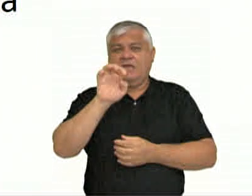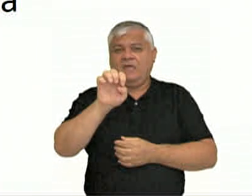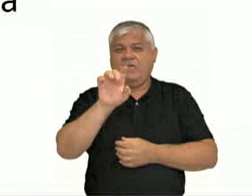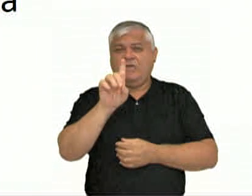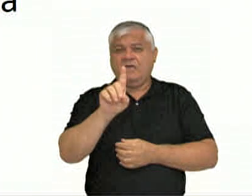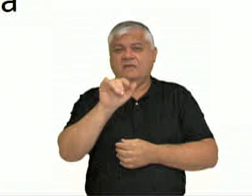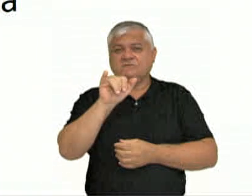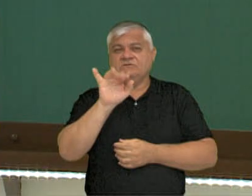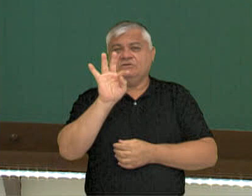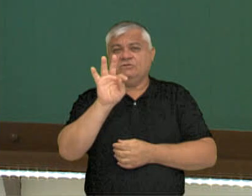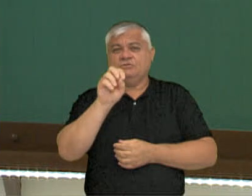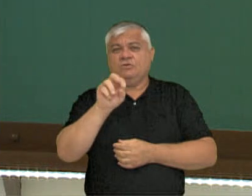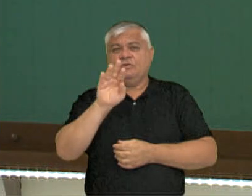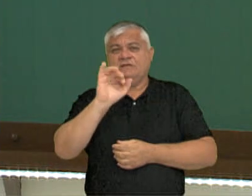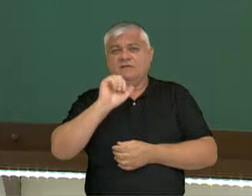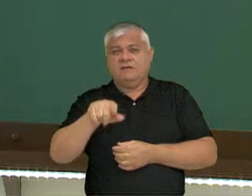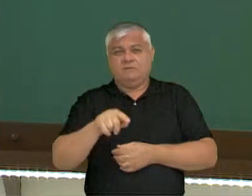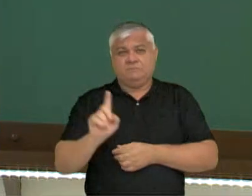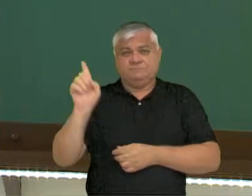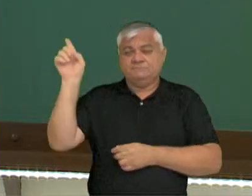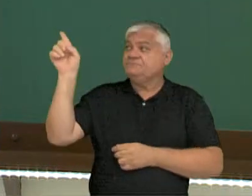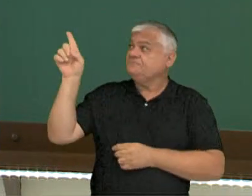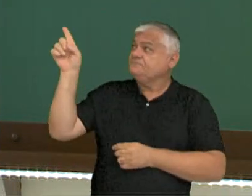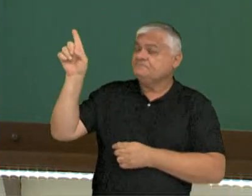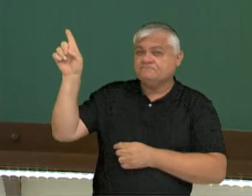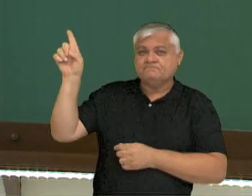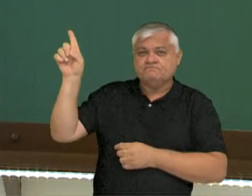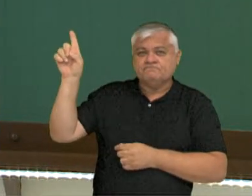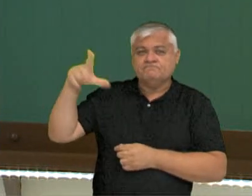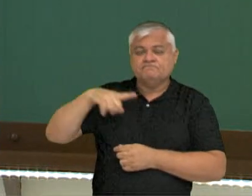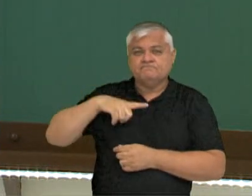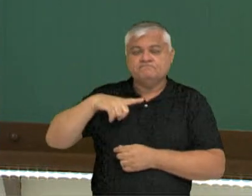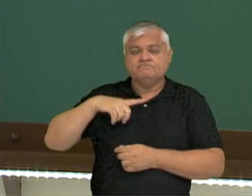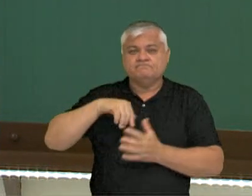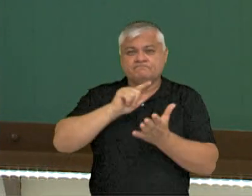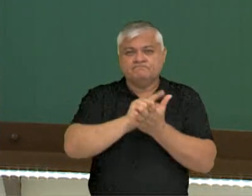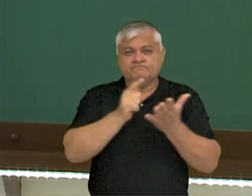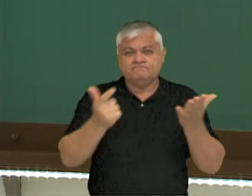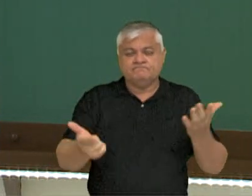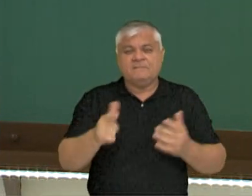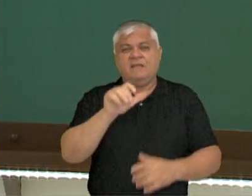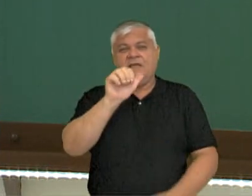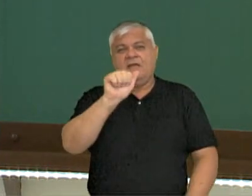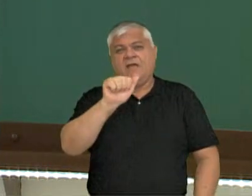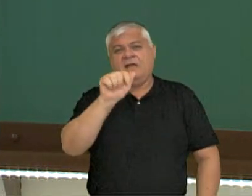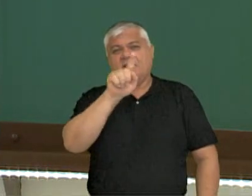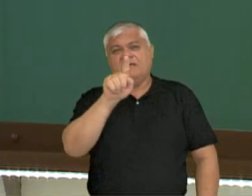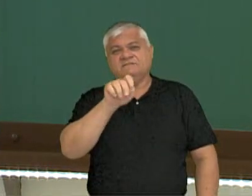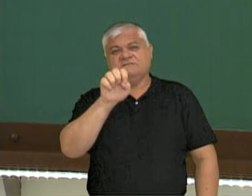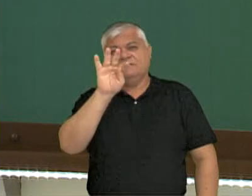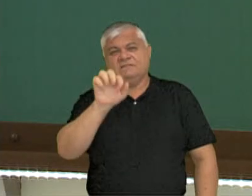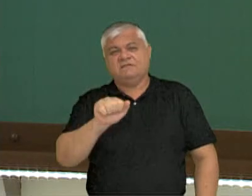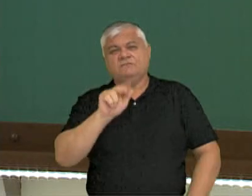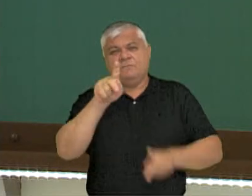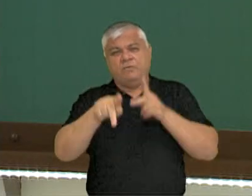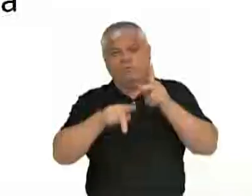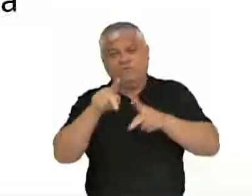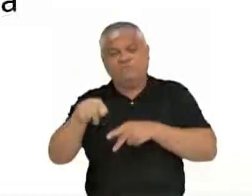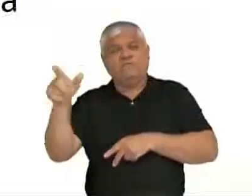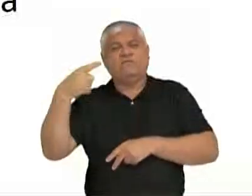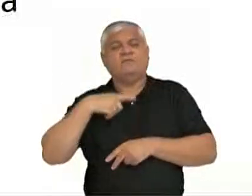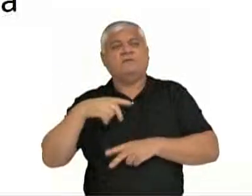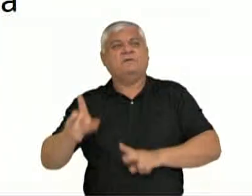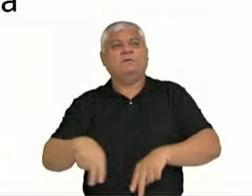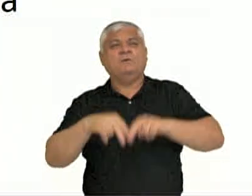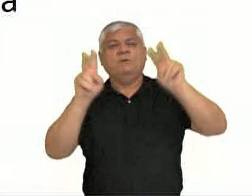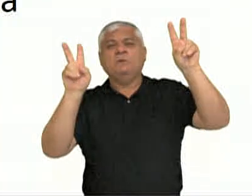Editorial. O nosso editorial aqui está disponível na Gazeta do Povo. E o que ele tem? O Brasil